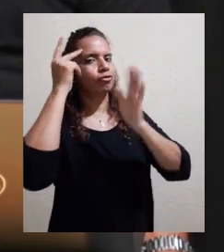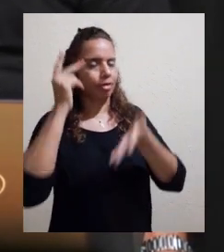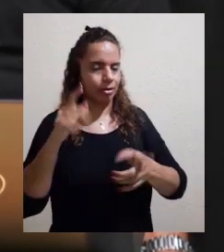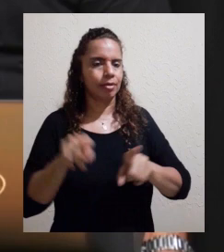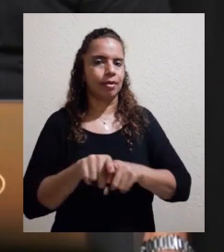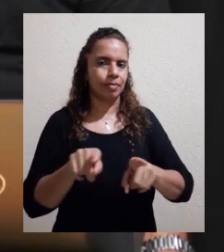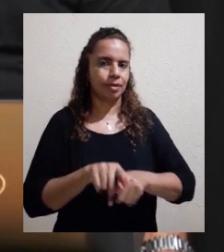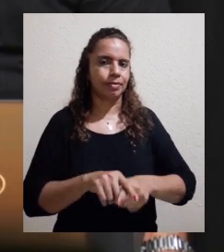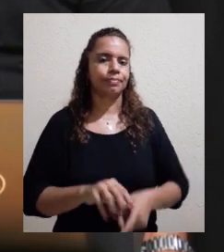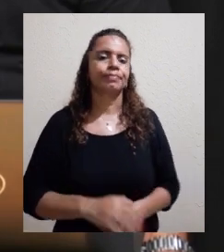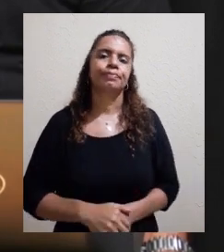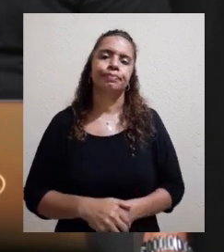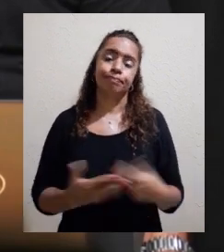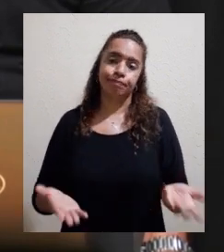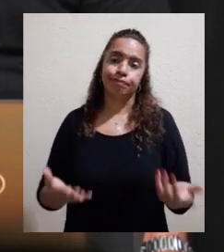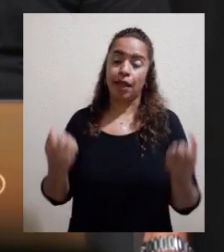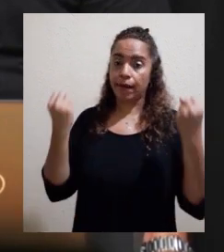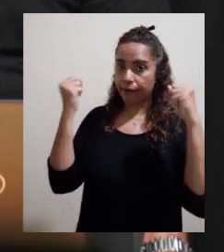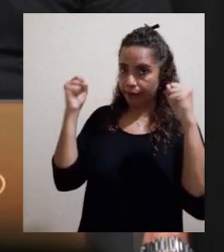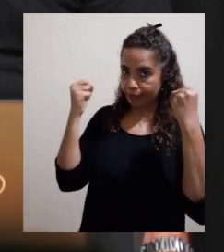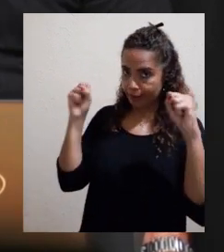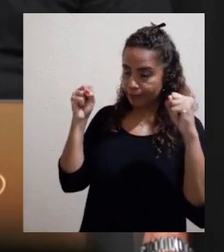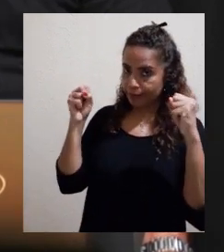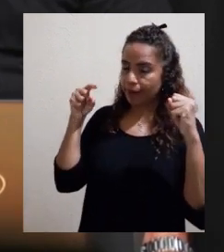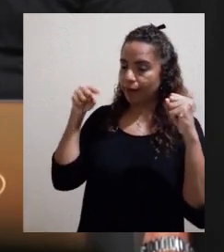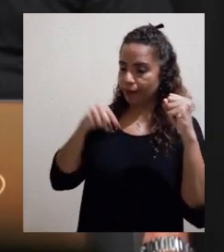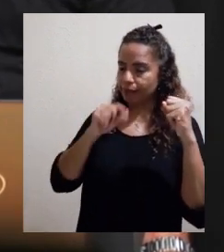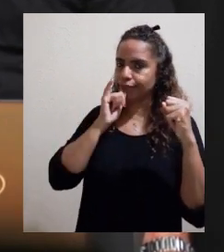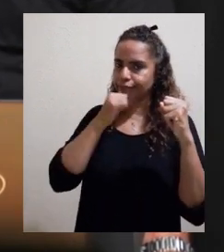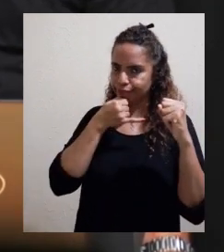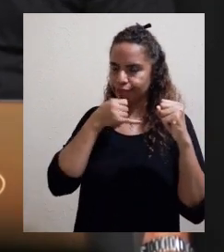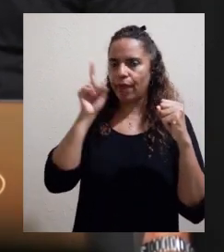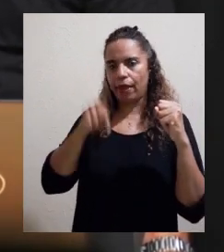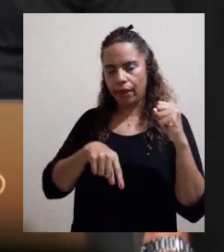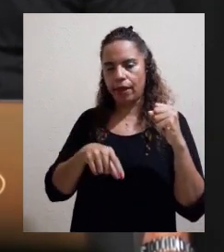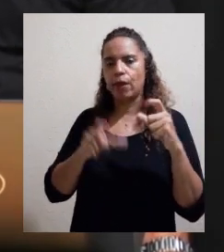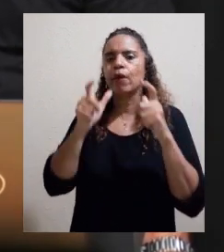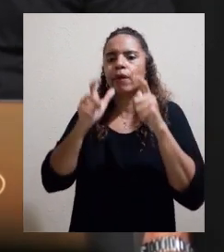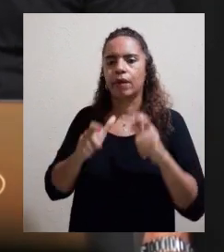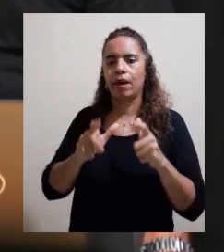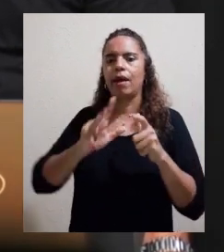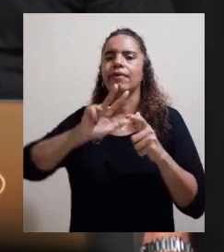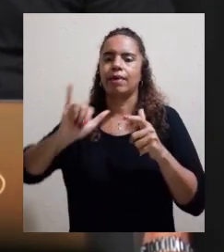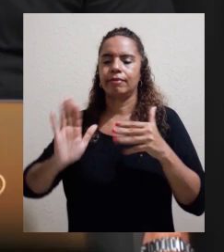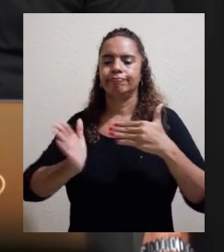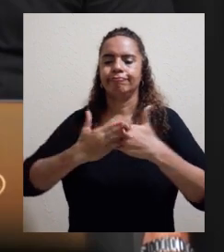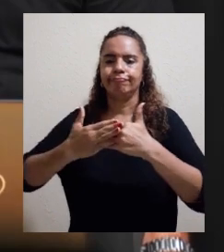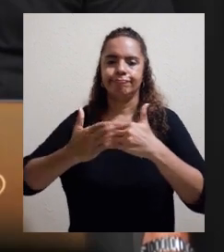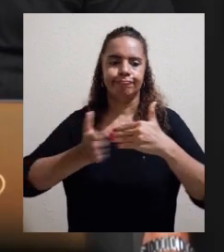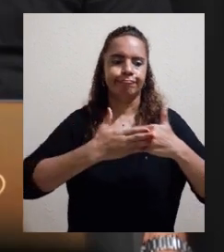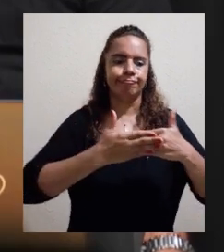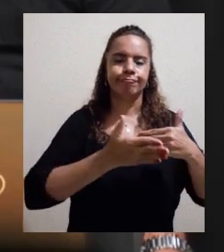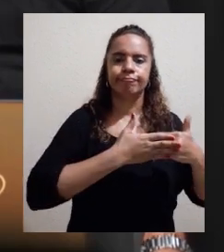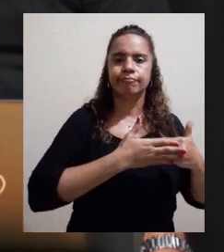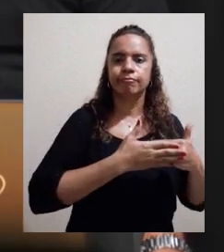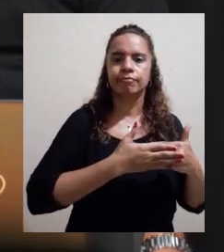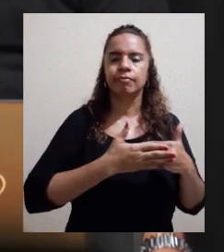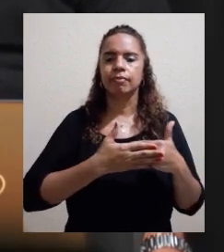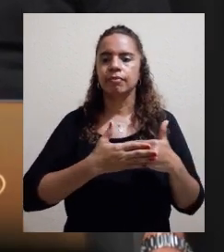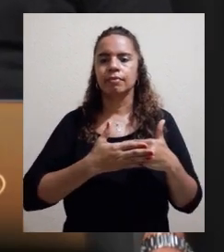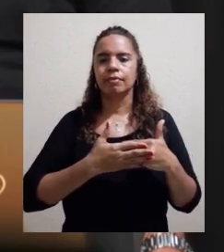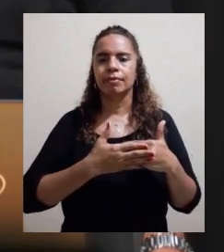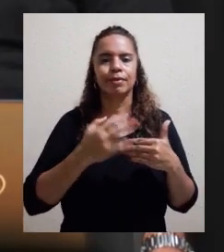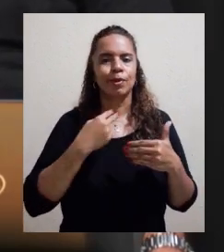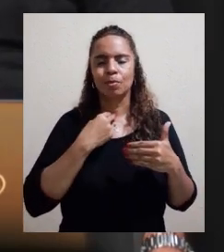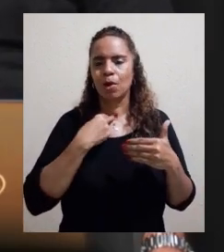né? As academias, infelizmente, são locais que vão acabar sofrendo, que realmente não